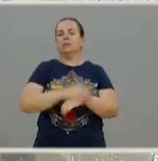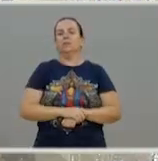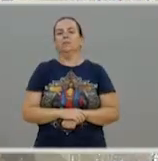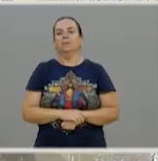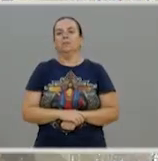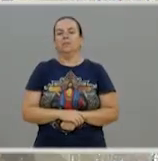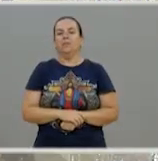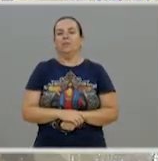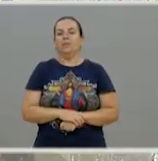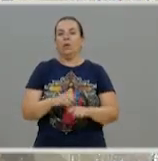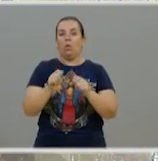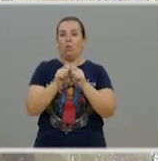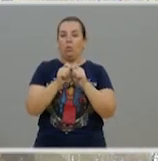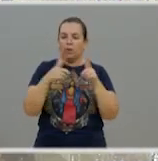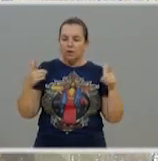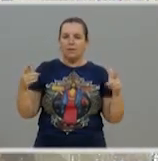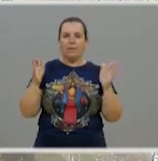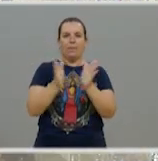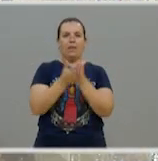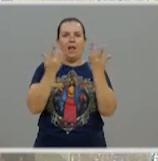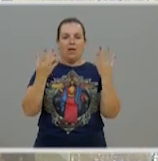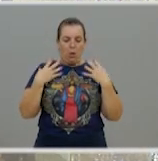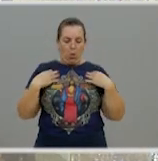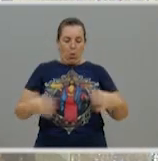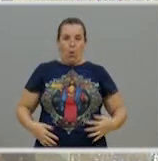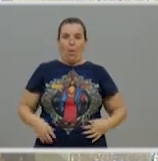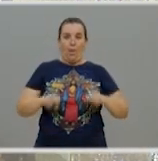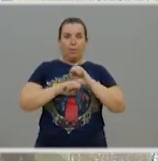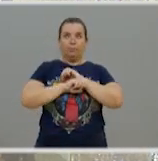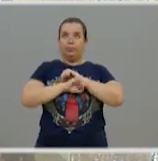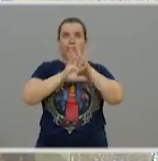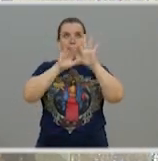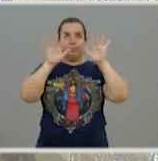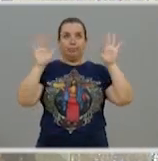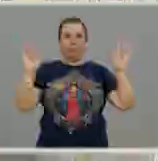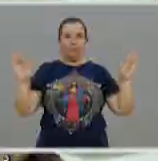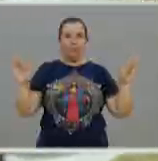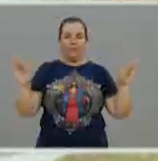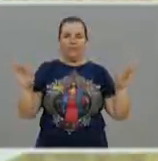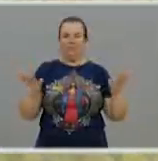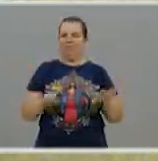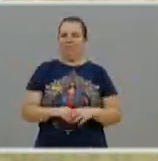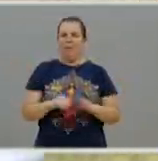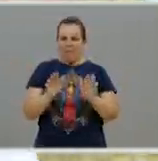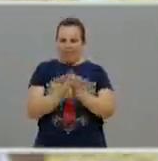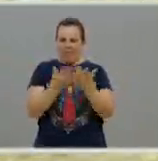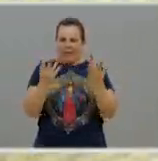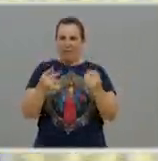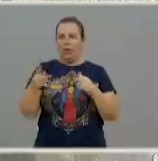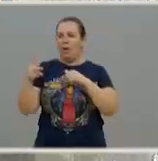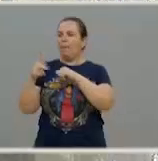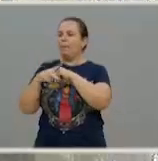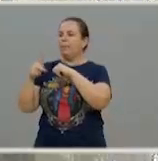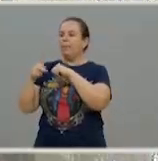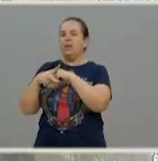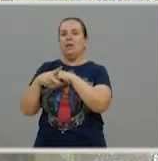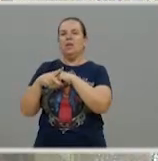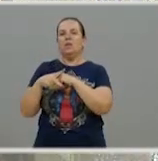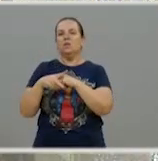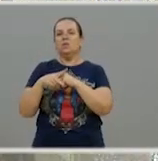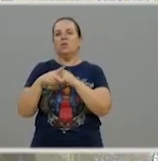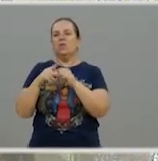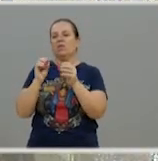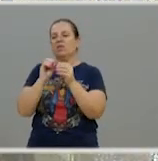o grande milagre foi sua roupa resplandecer. O milagre foi Pedro dizer, vamos fazer 3 tendas,